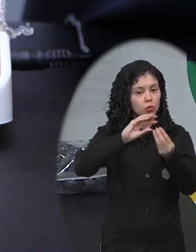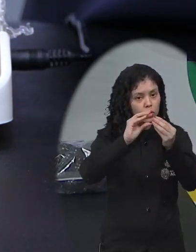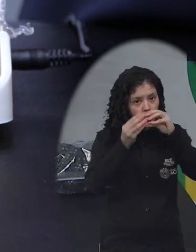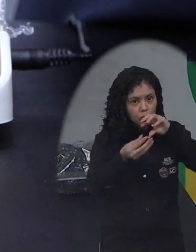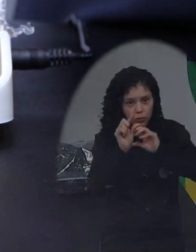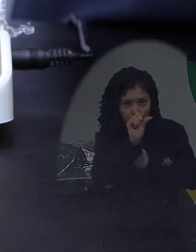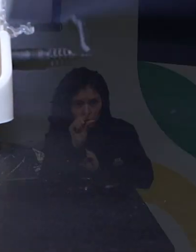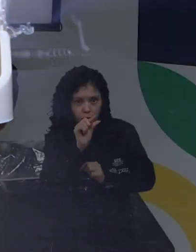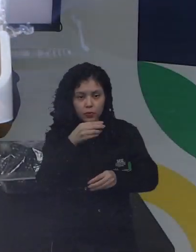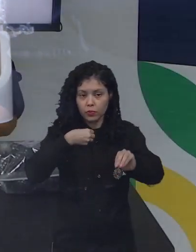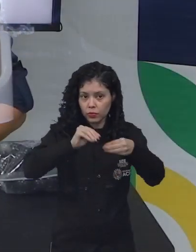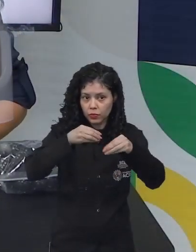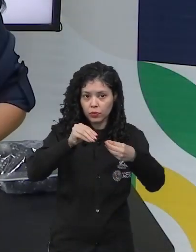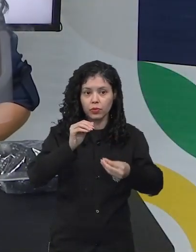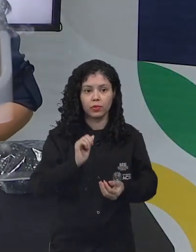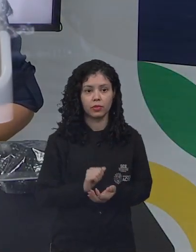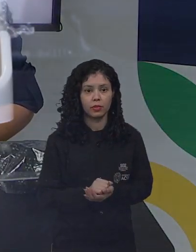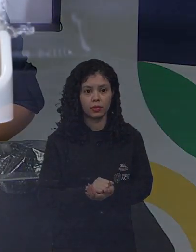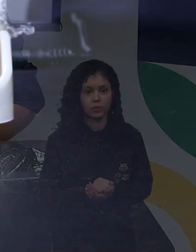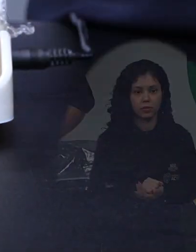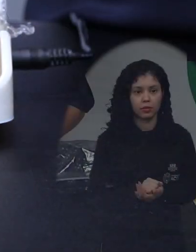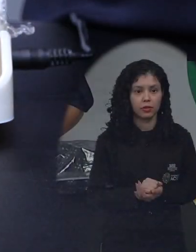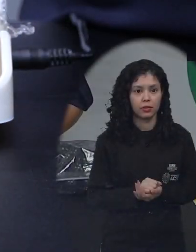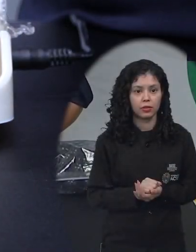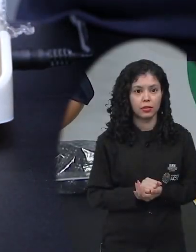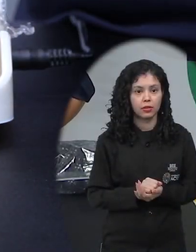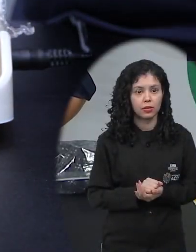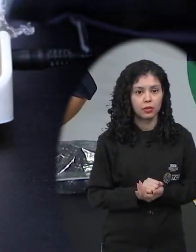aqui, ó, de plástico, ela pesa